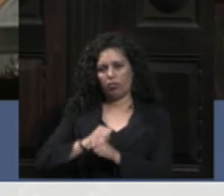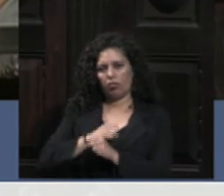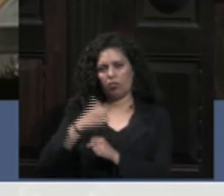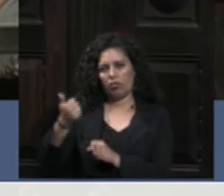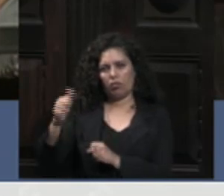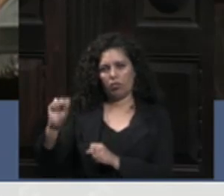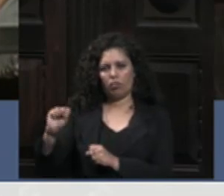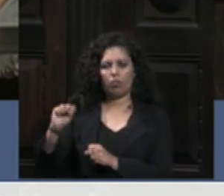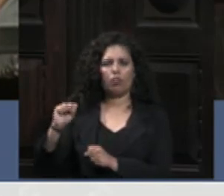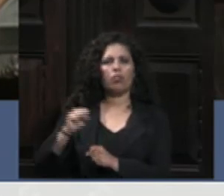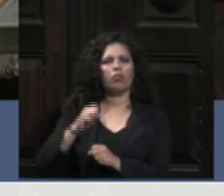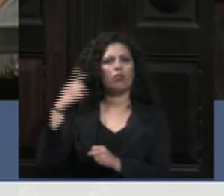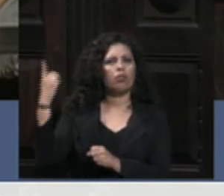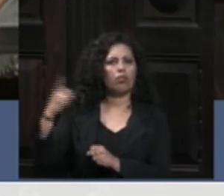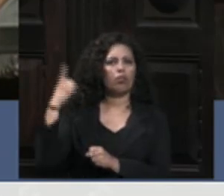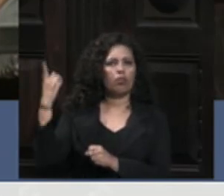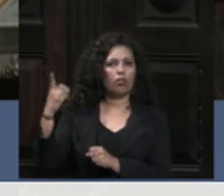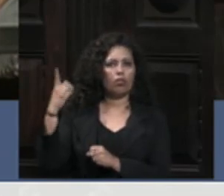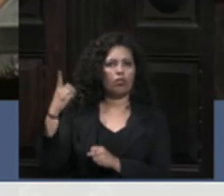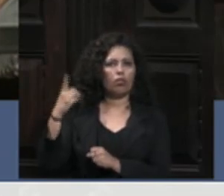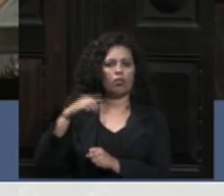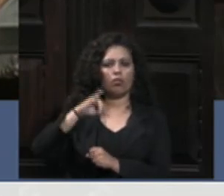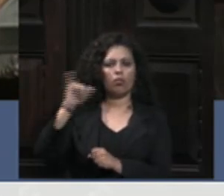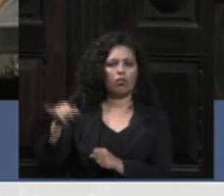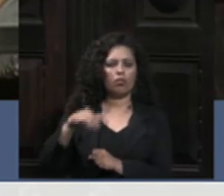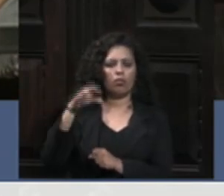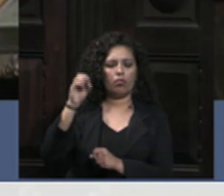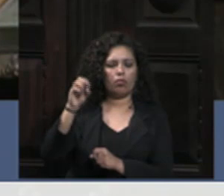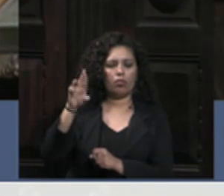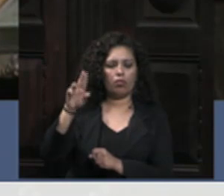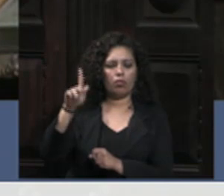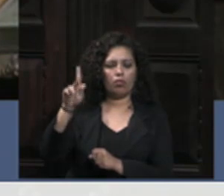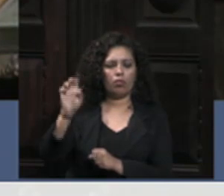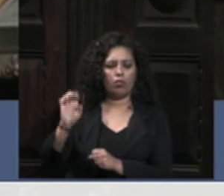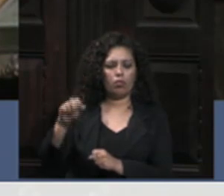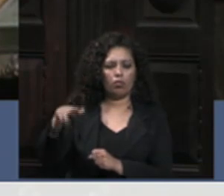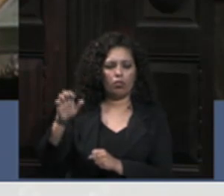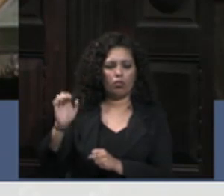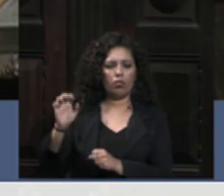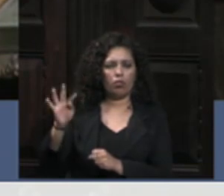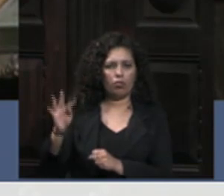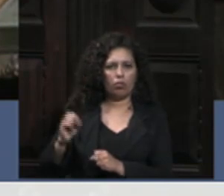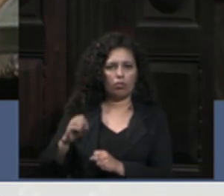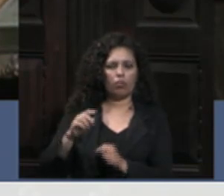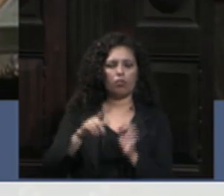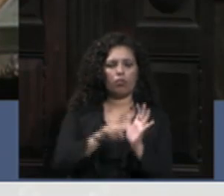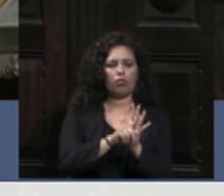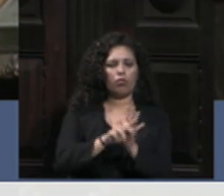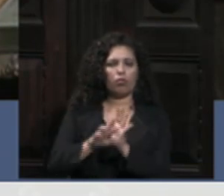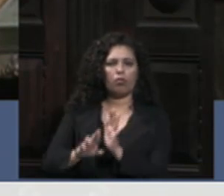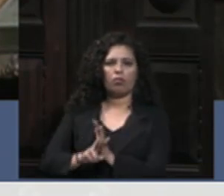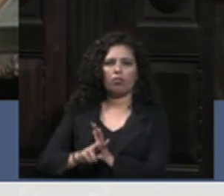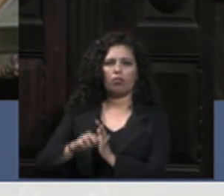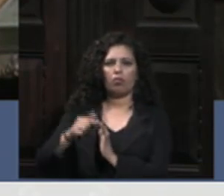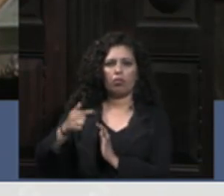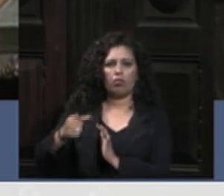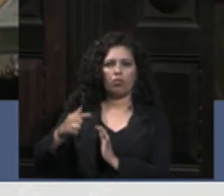798/2018, de autoria do deputado Jorge Felipe Neto. Projeto de resolução número